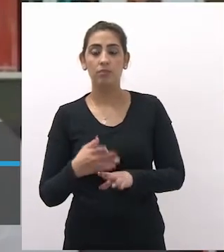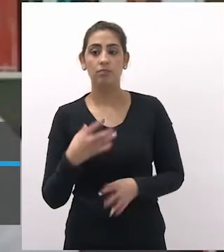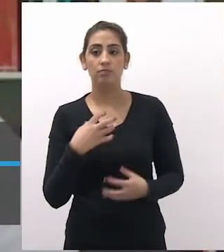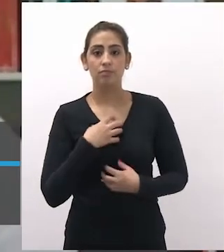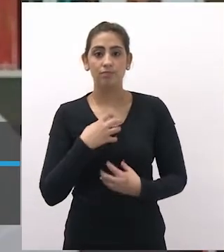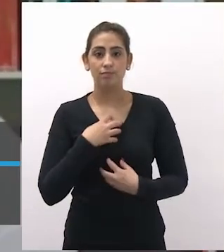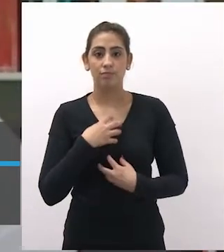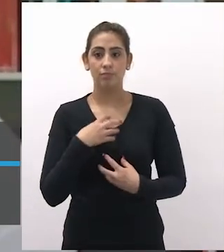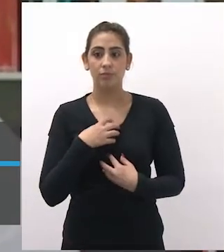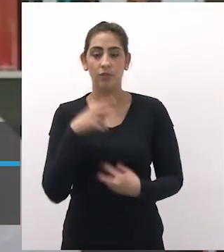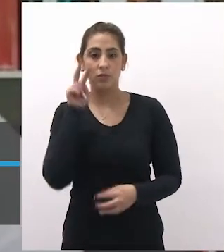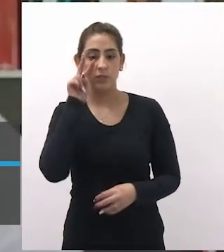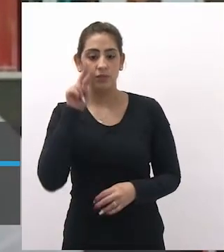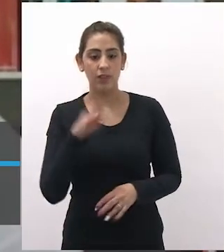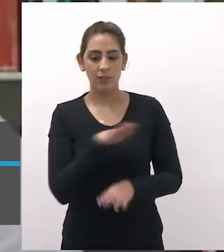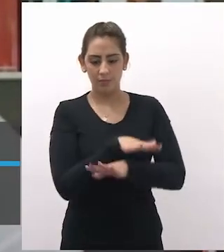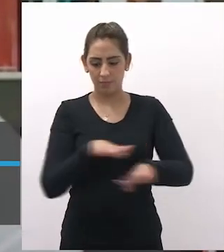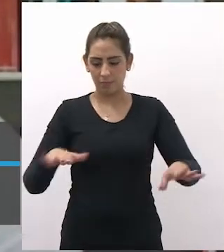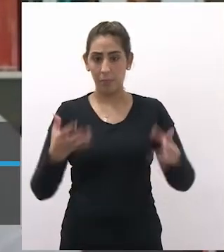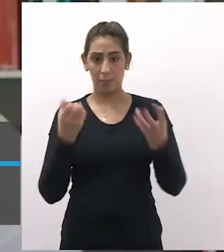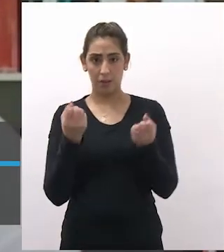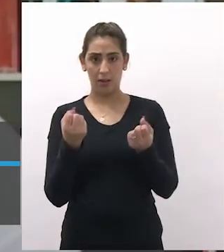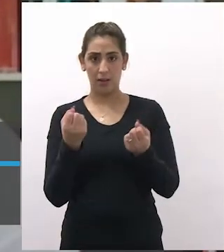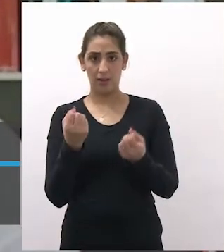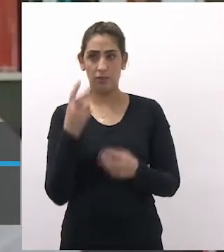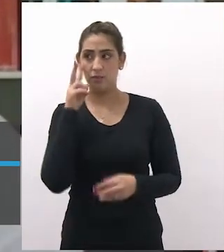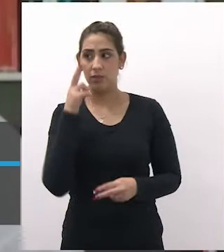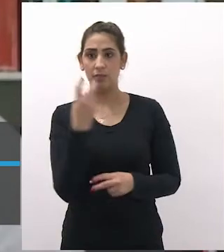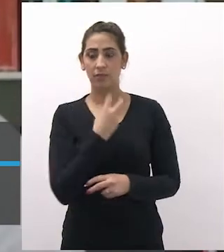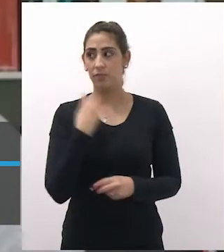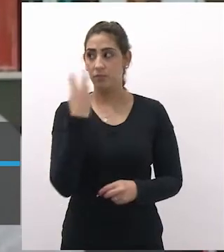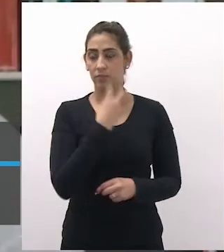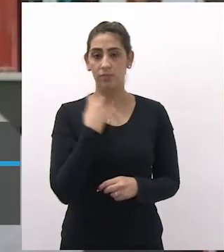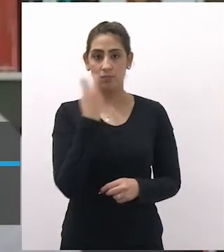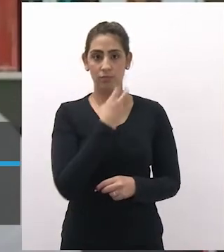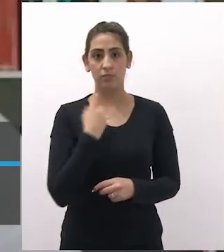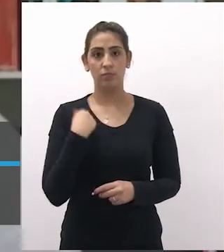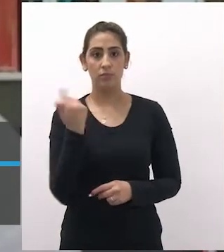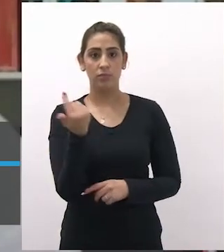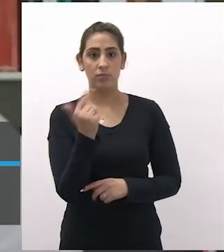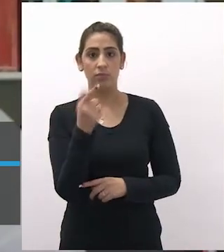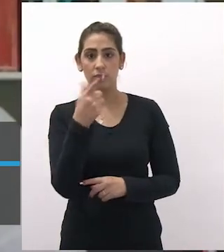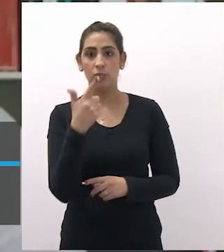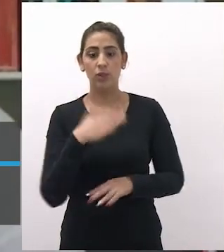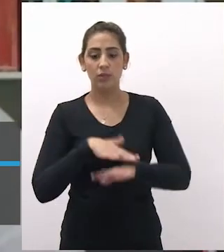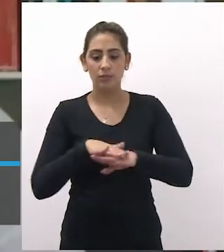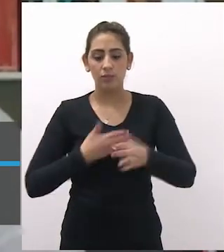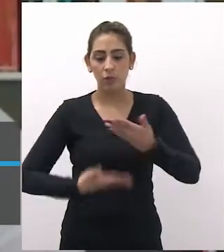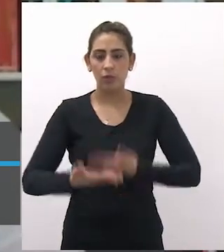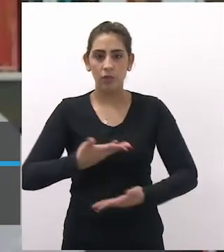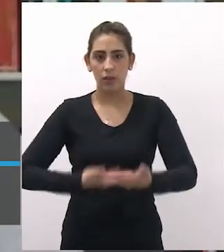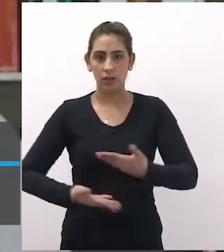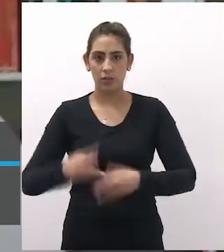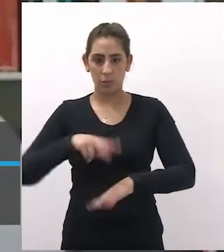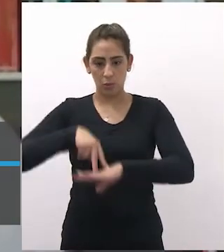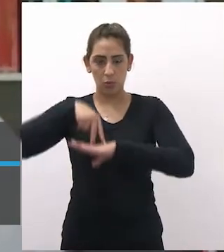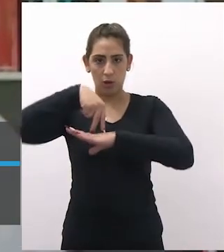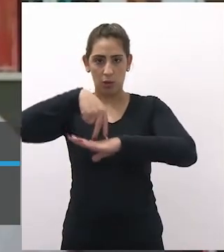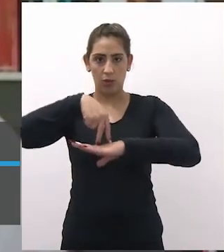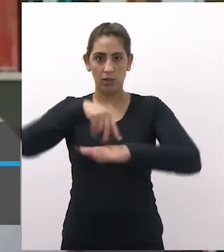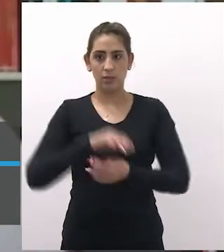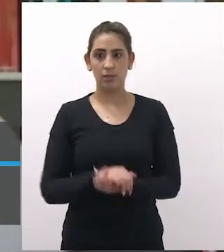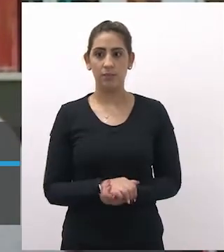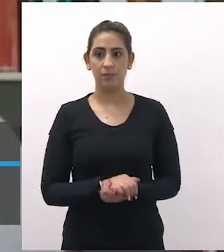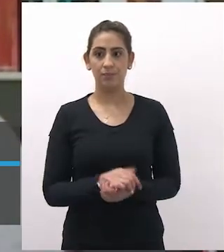estante, você vê uma estante branca, você vê uma estante com narrativas em que você não é protagonista. E eu, durante muito